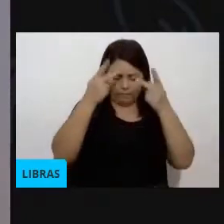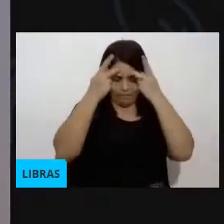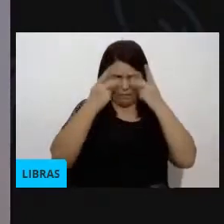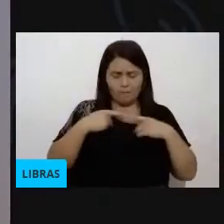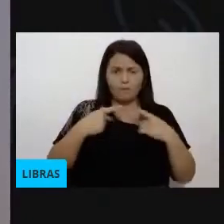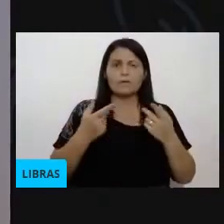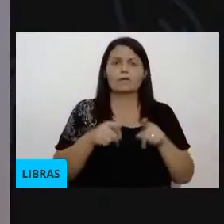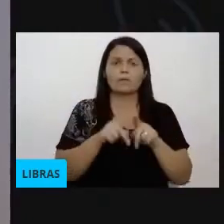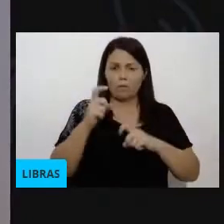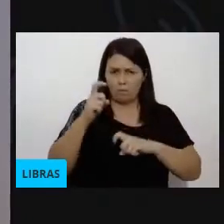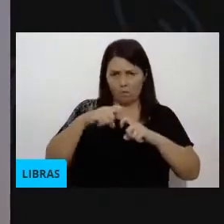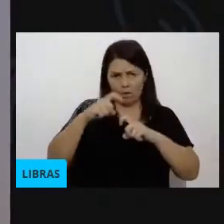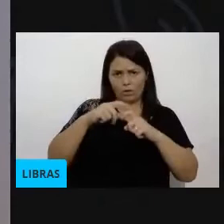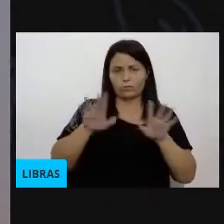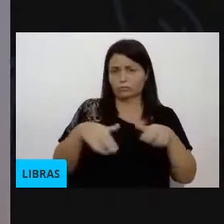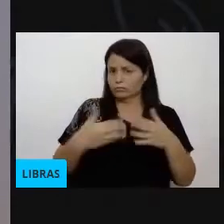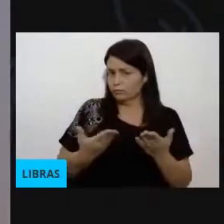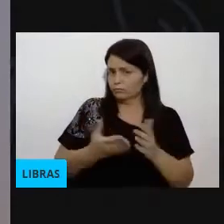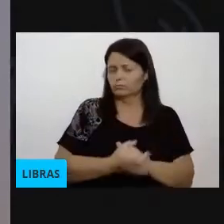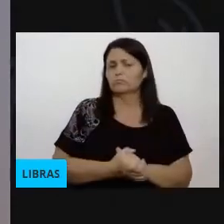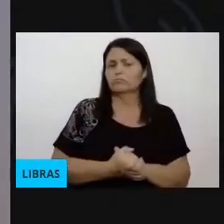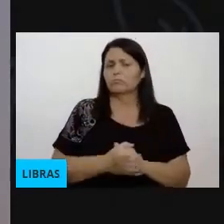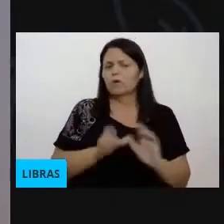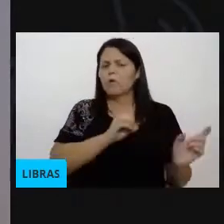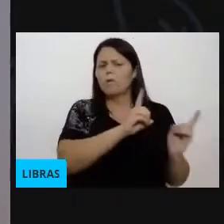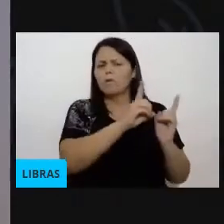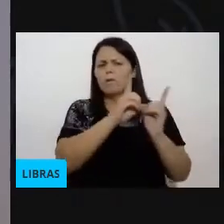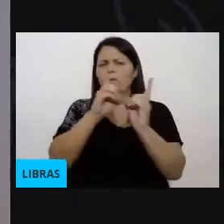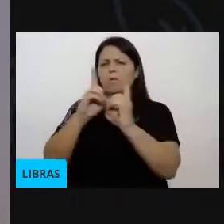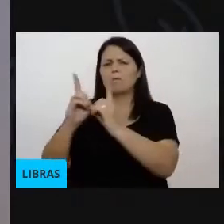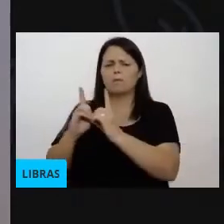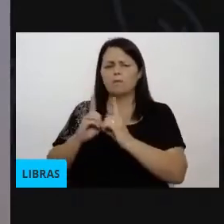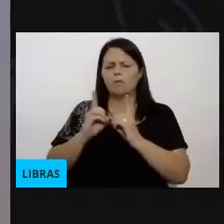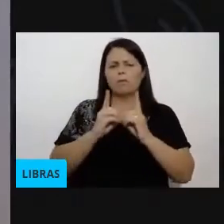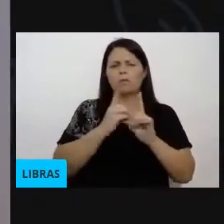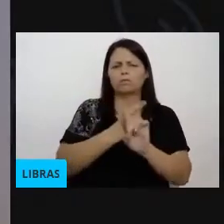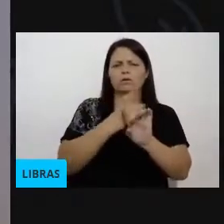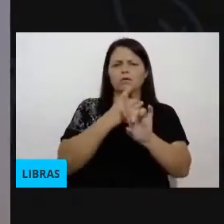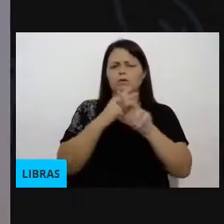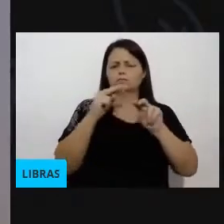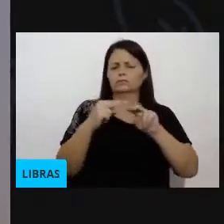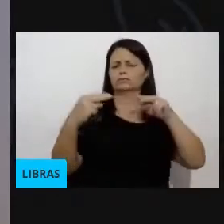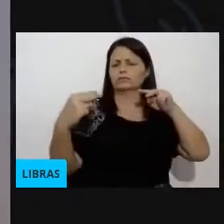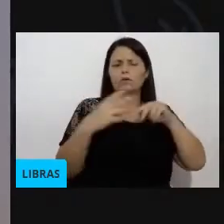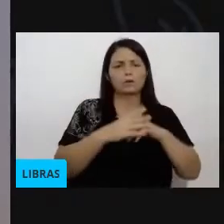como médico, que atendeu por tanto tempo de forma online, eu não examino.